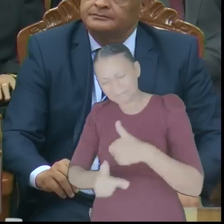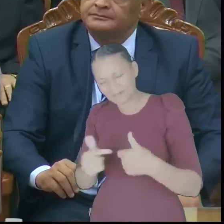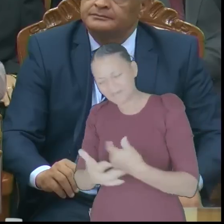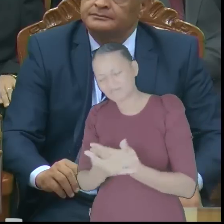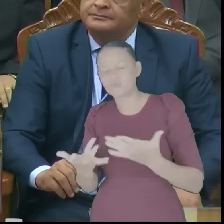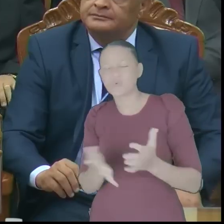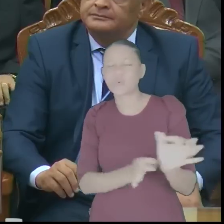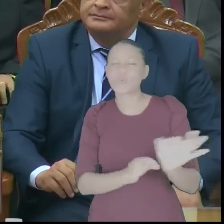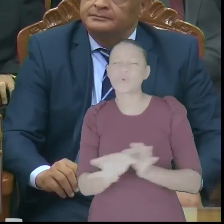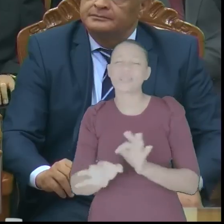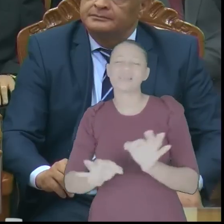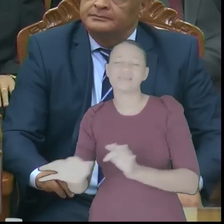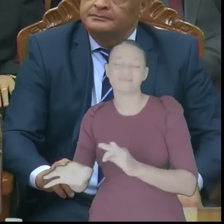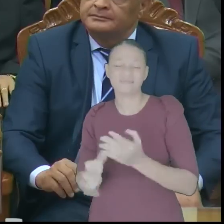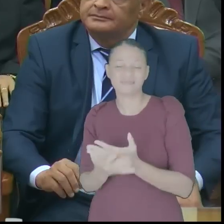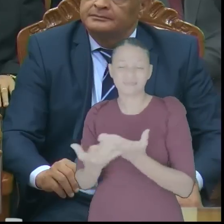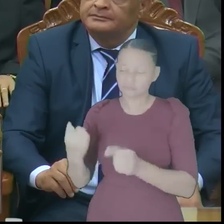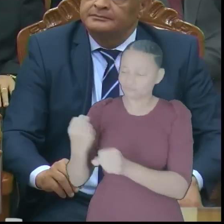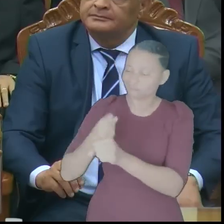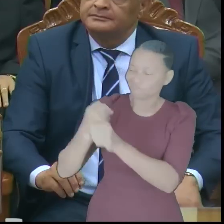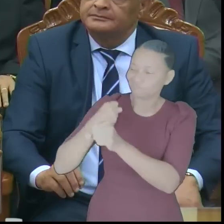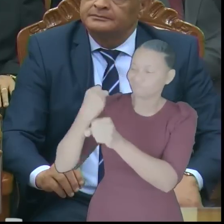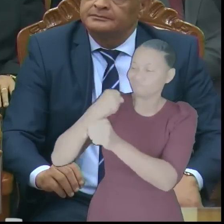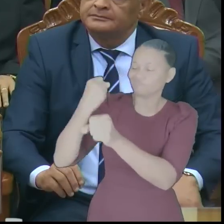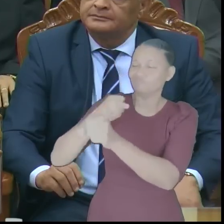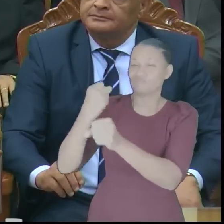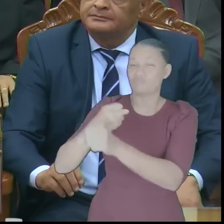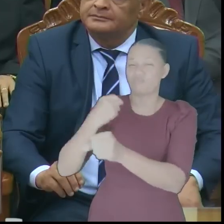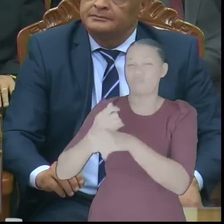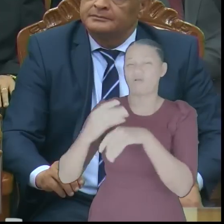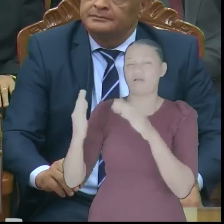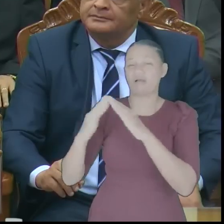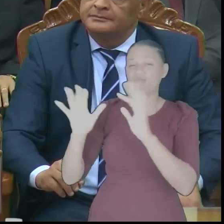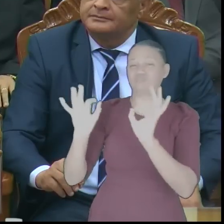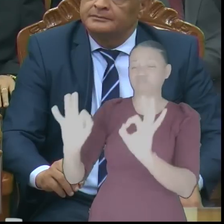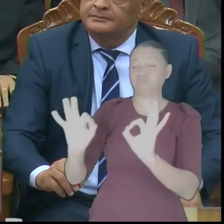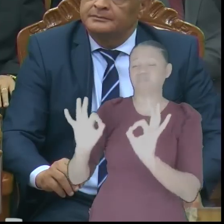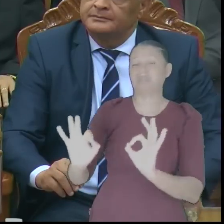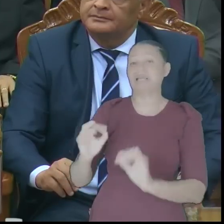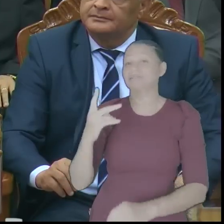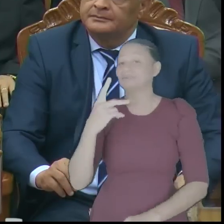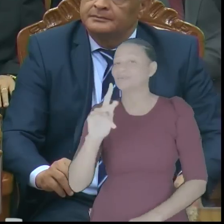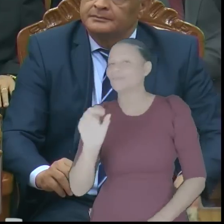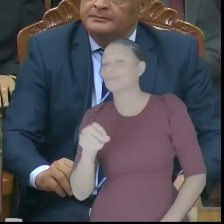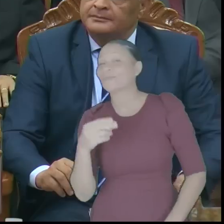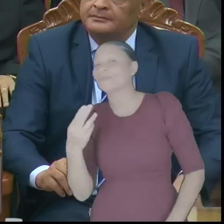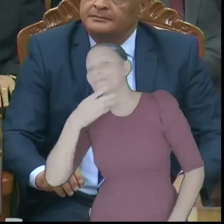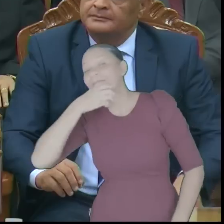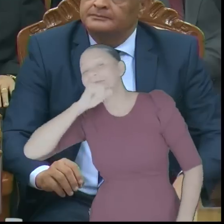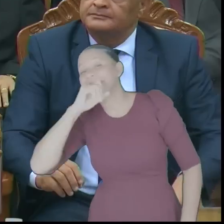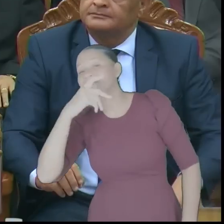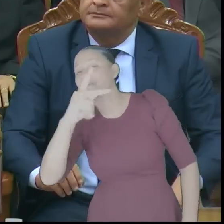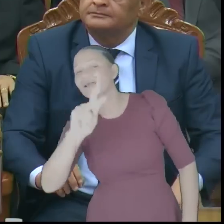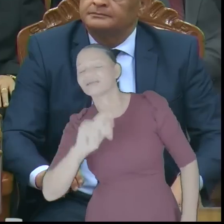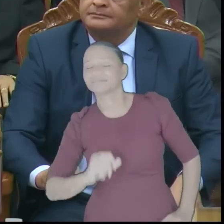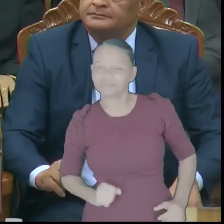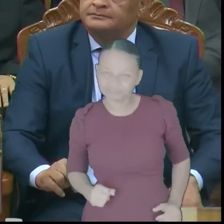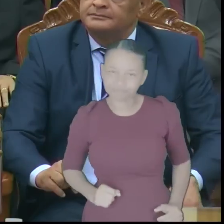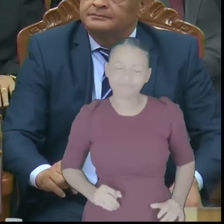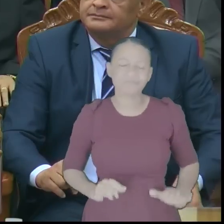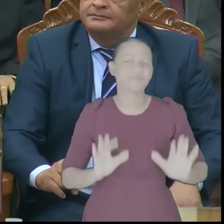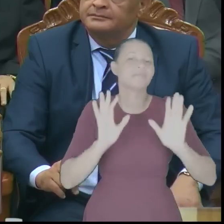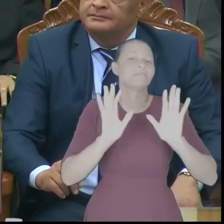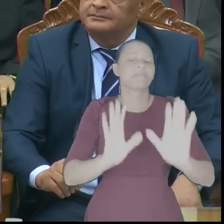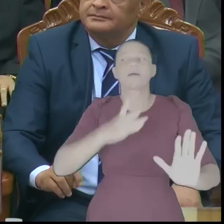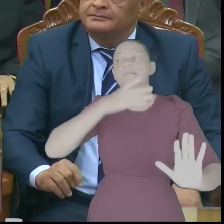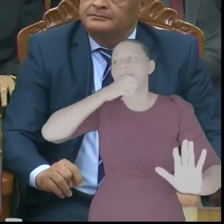construiu uma mansão. A mansão que o teu pai construiu é sua ou é do seu pai? A mansão é do seu pai. Mas aí seu